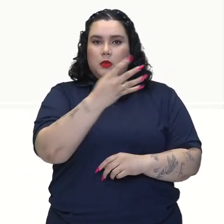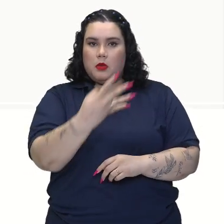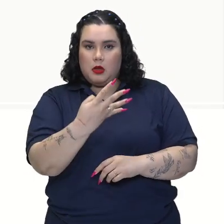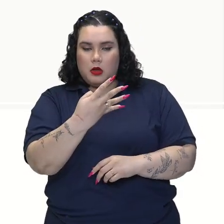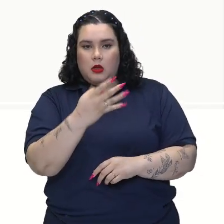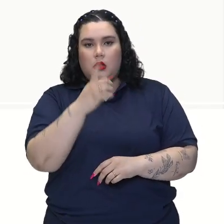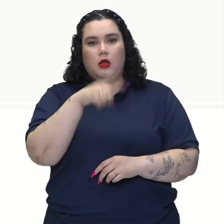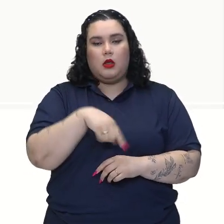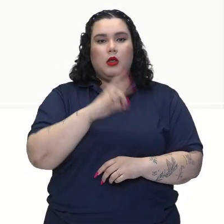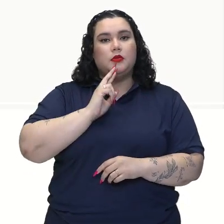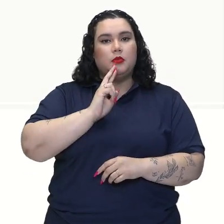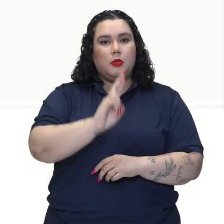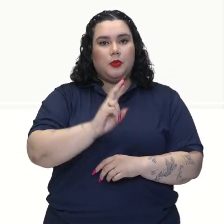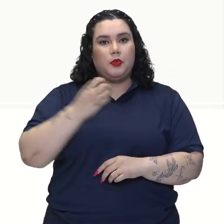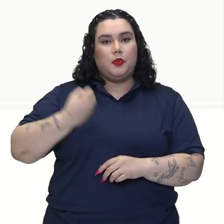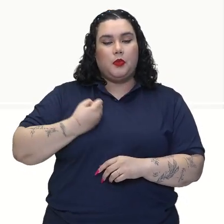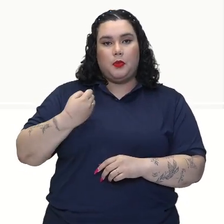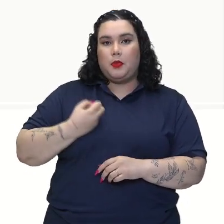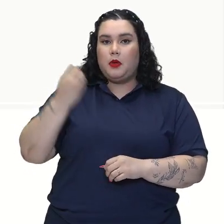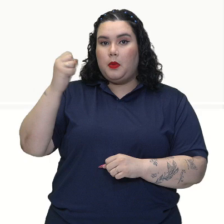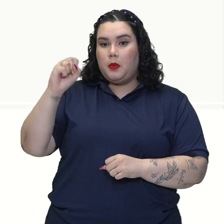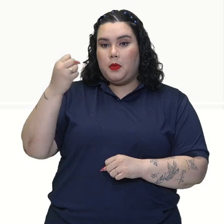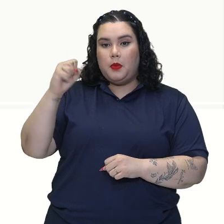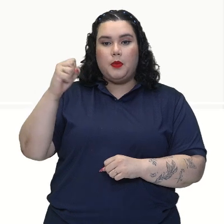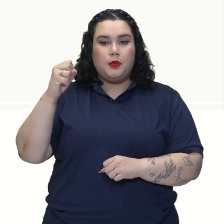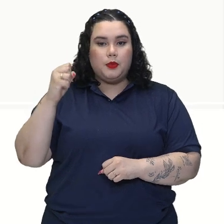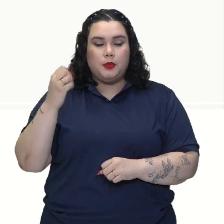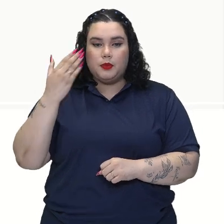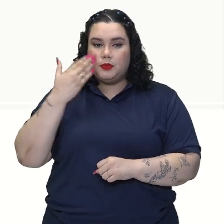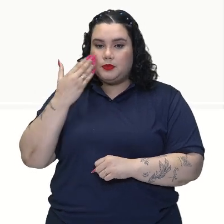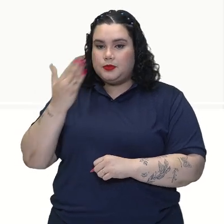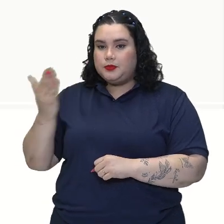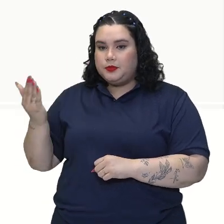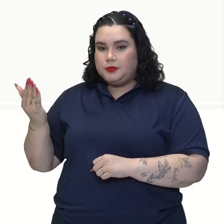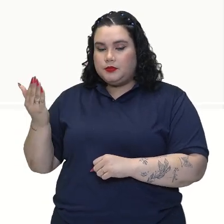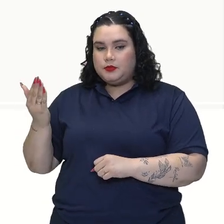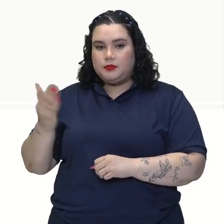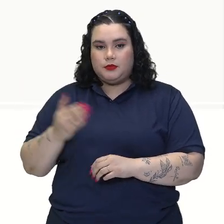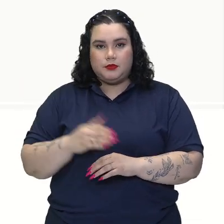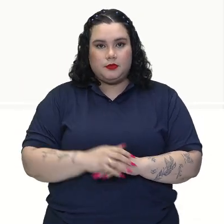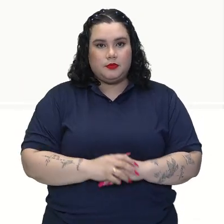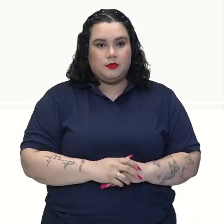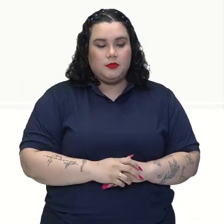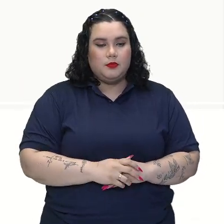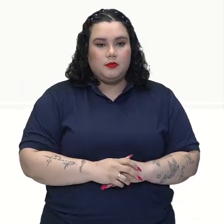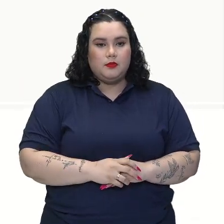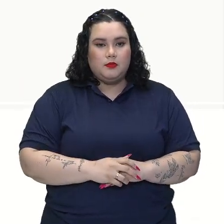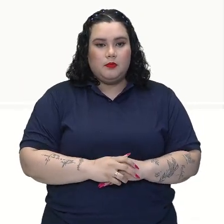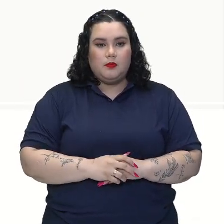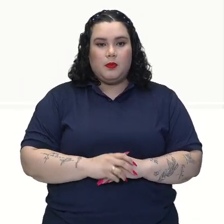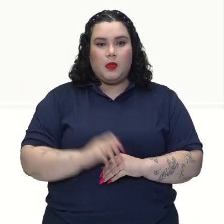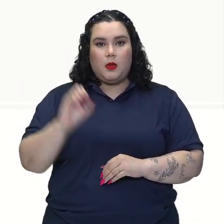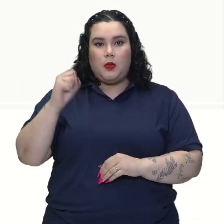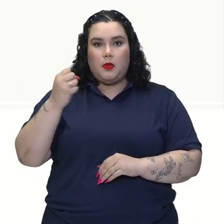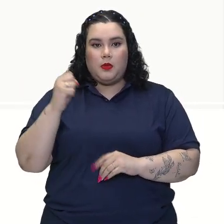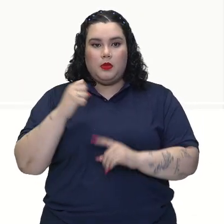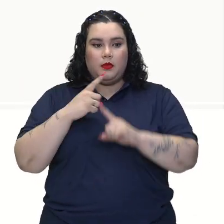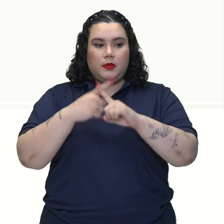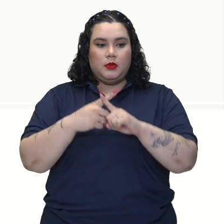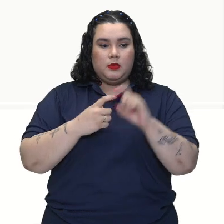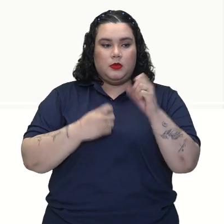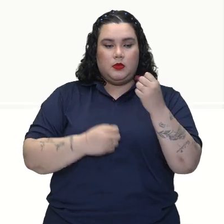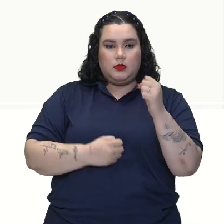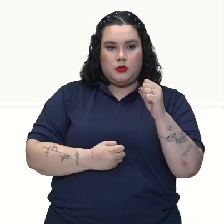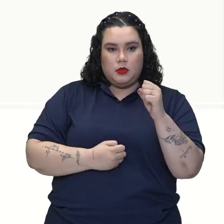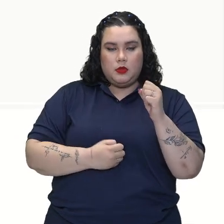8, 64. Opa! Então, significa que 8 vezes 8 é 64. Só que 8 vezes 8 é a mesma coisa que 8